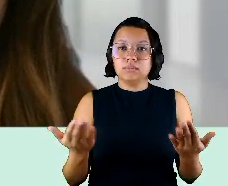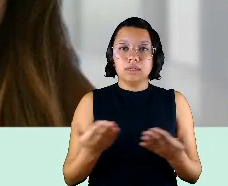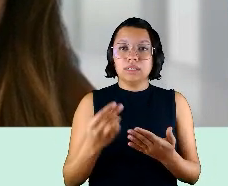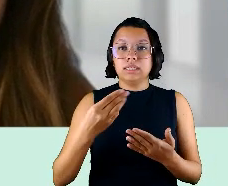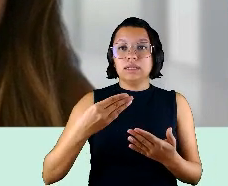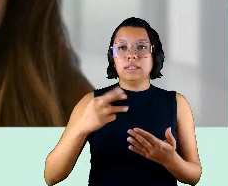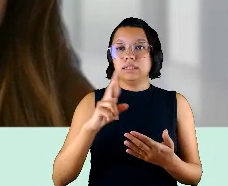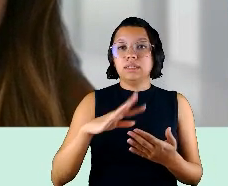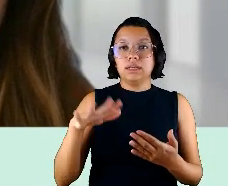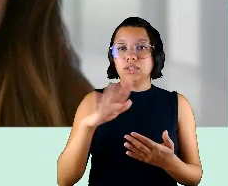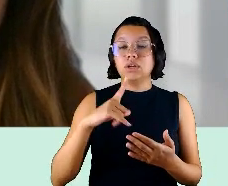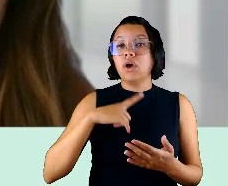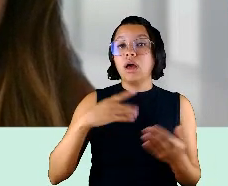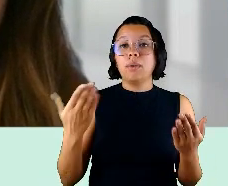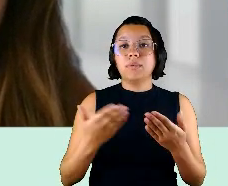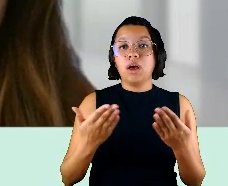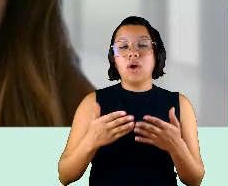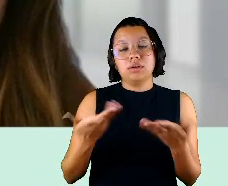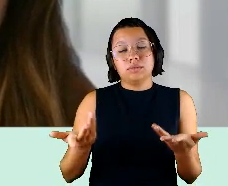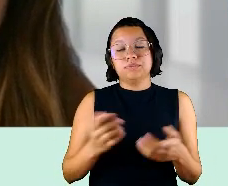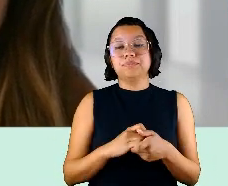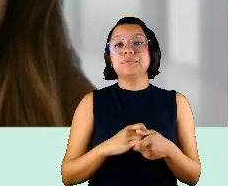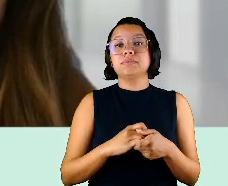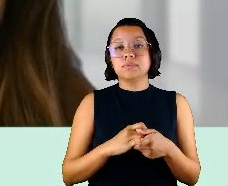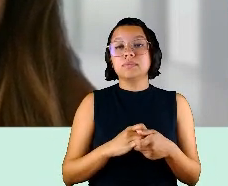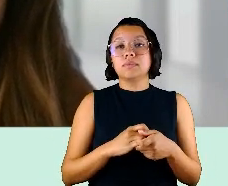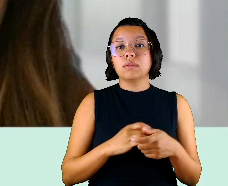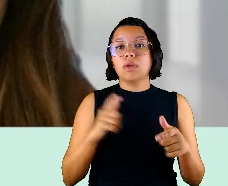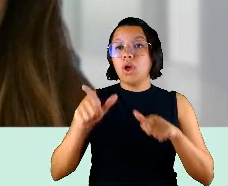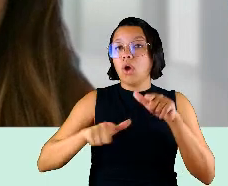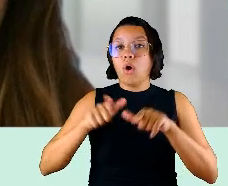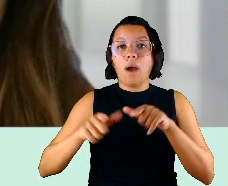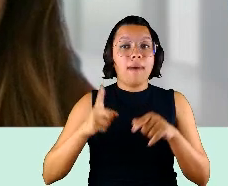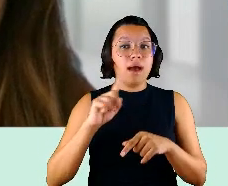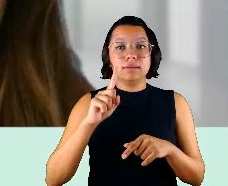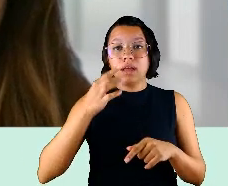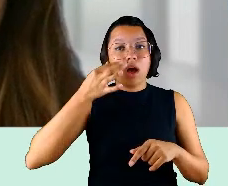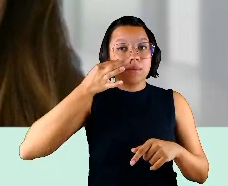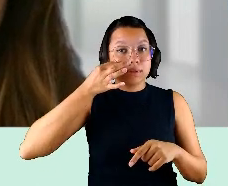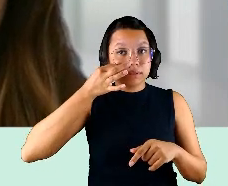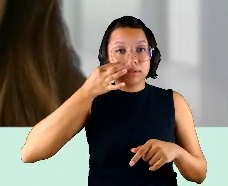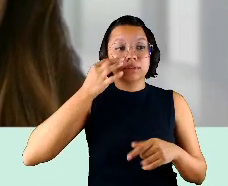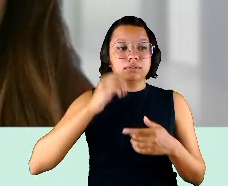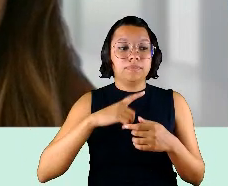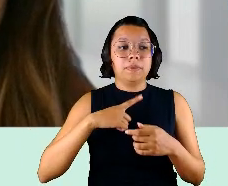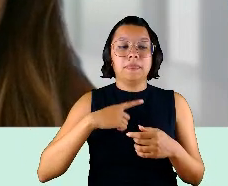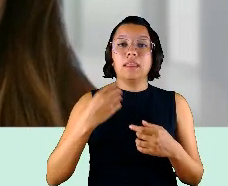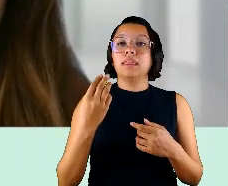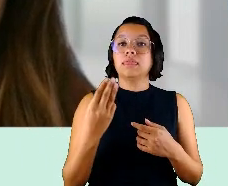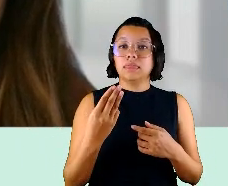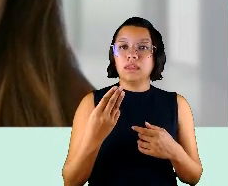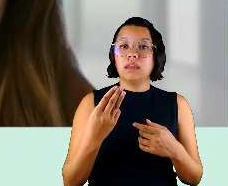temos agora essa. Então, para o trabalho não presencial, há